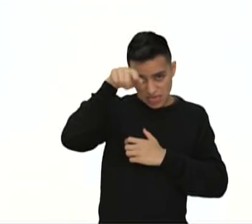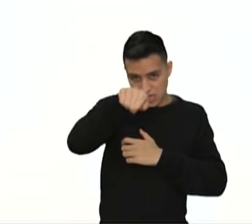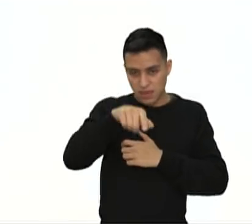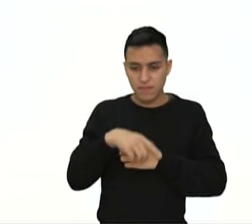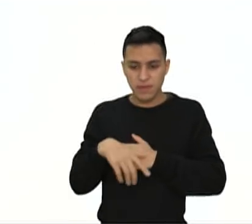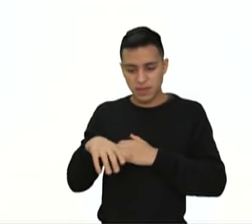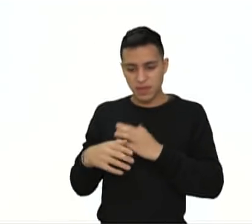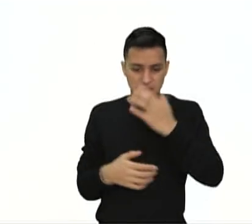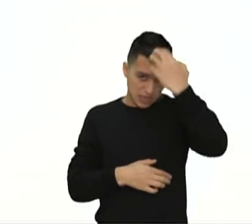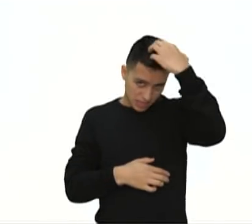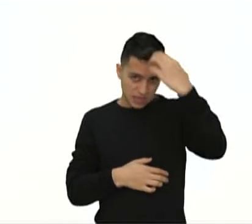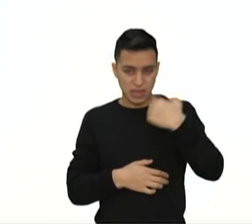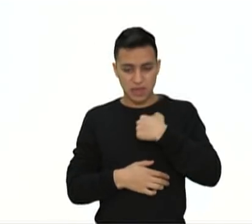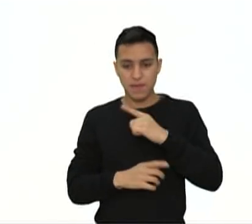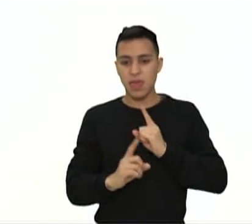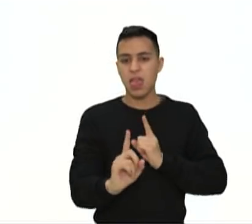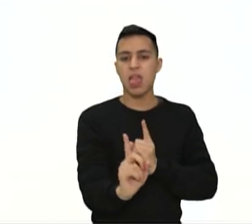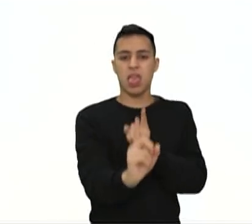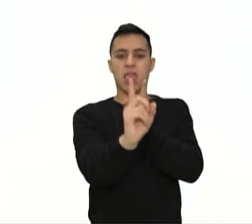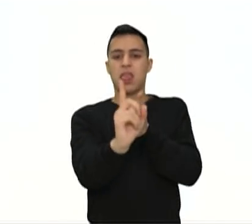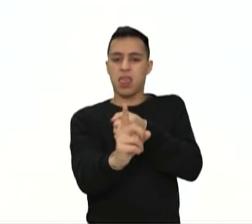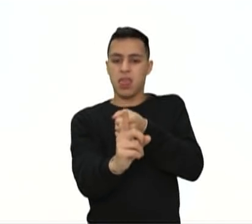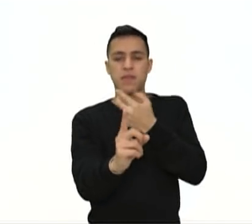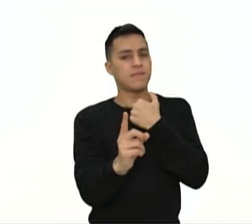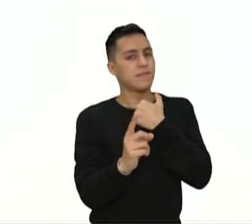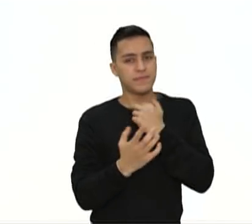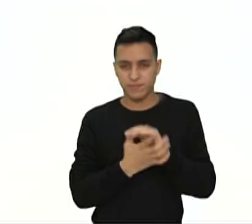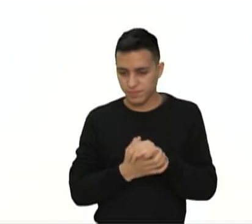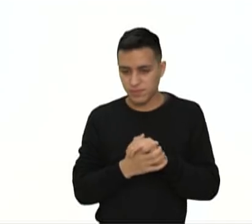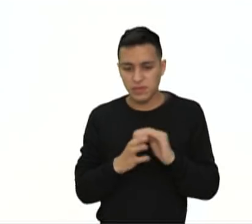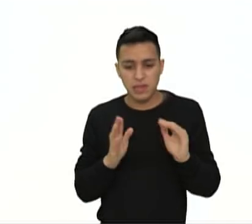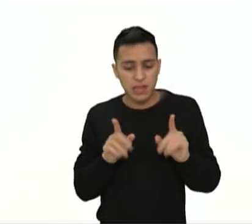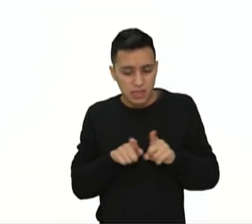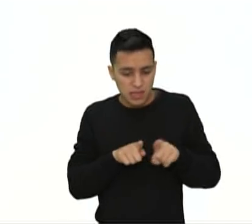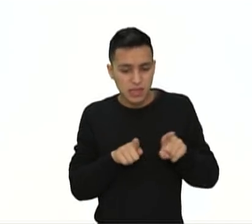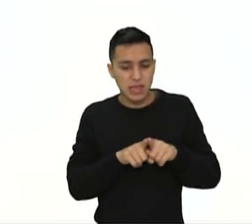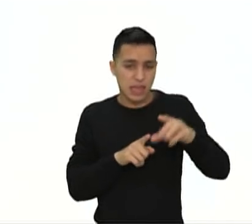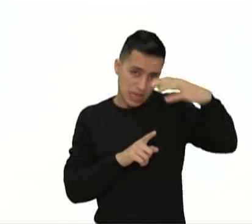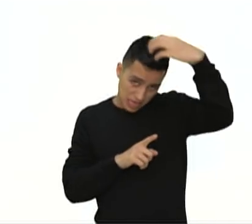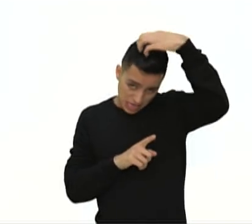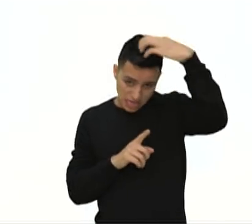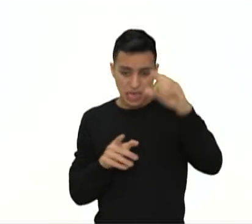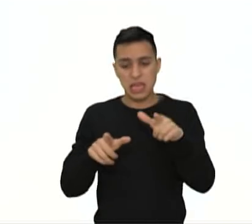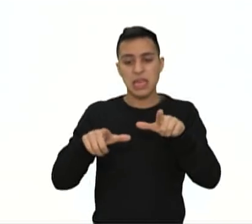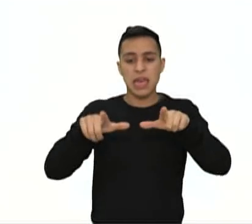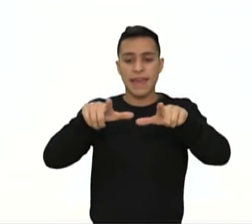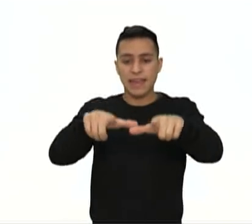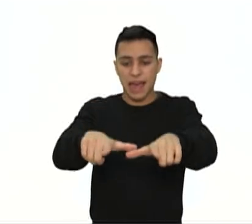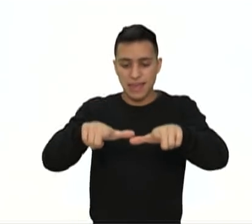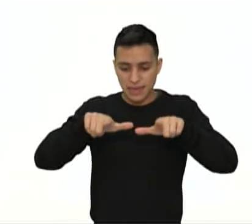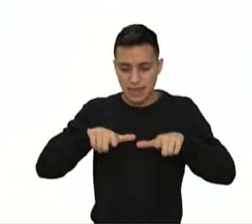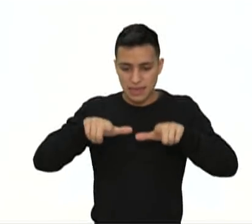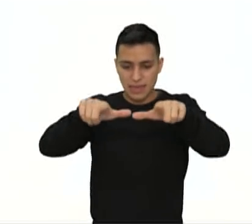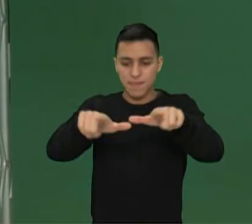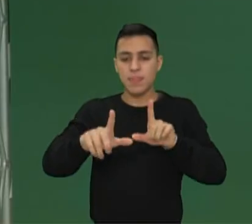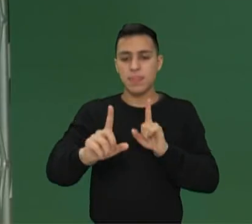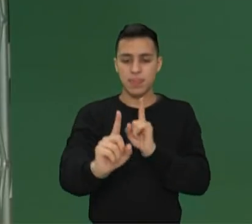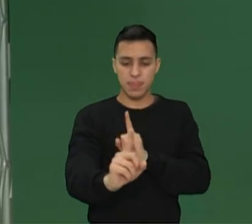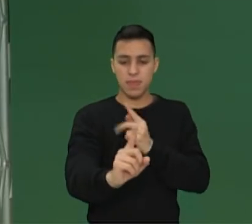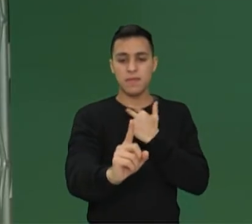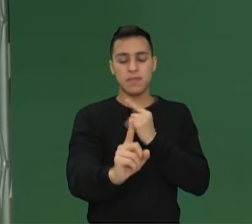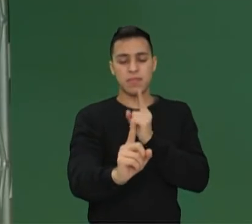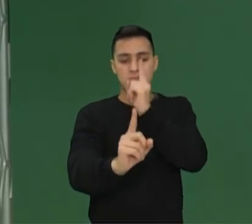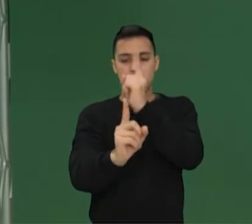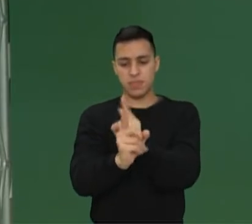rei. Né? Isso não pode. Não manter uma casa de distância entre os reis. Então, uma regra leva a outra. Eu não